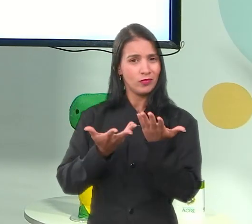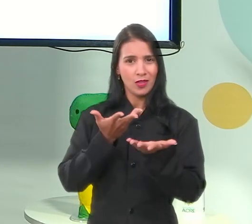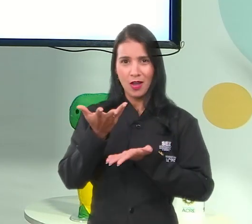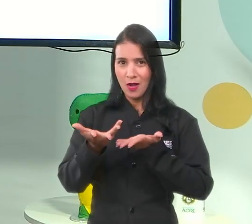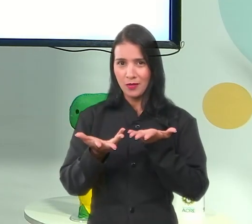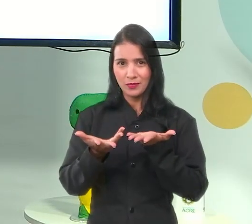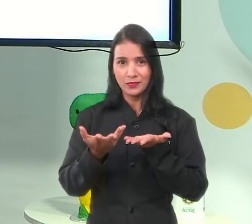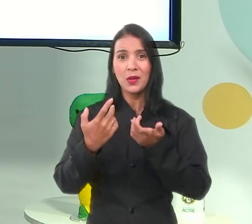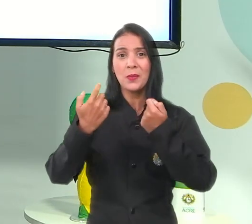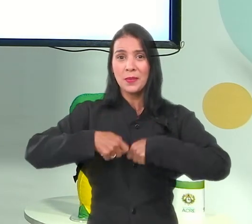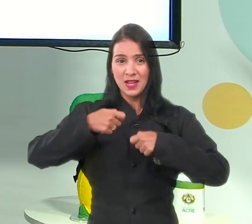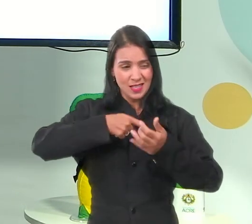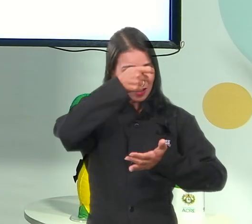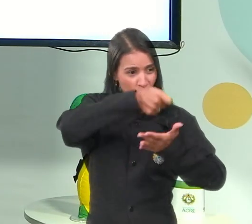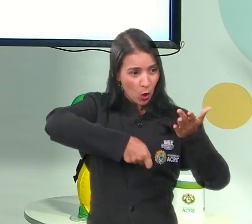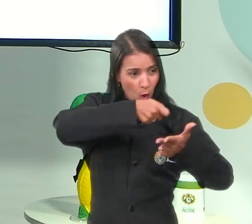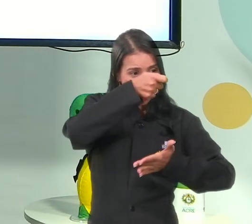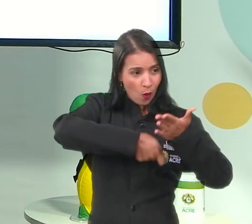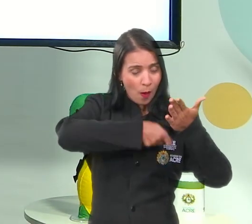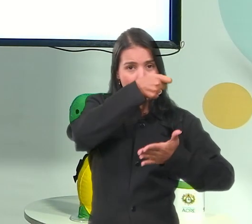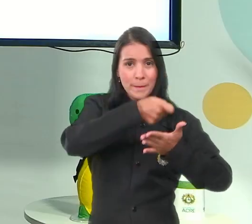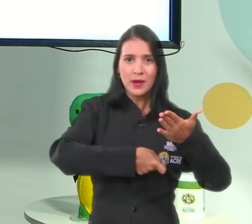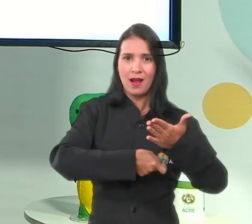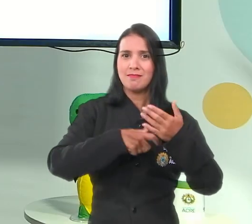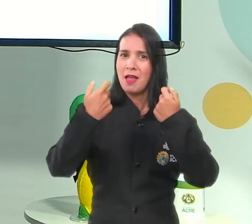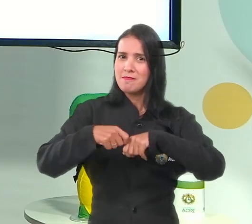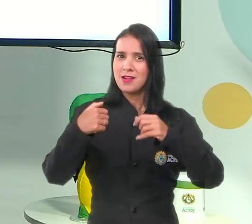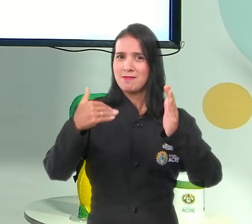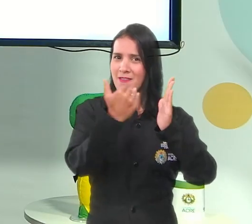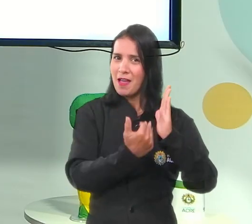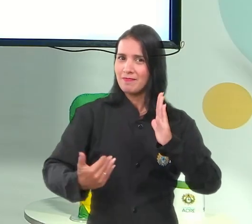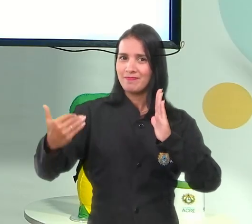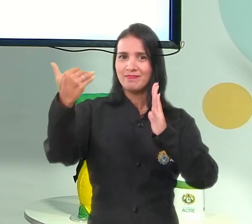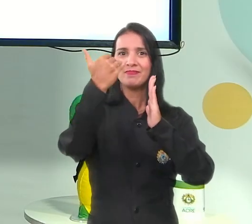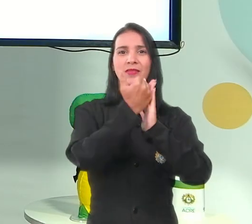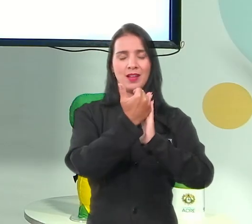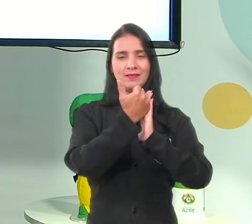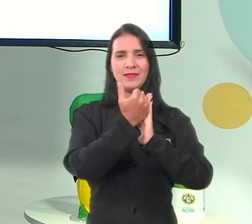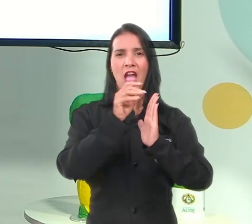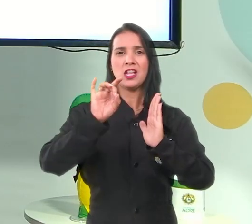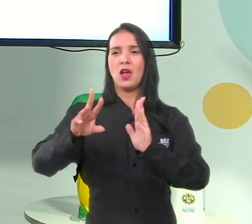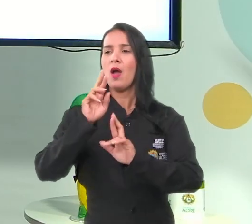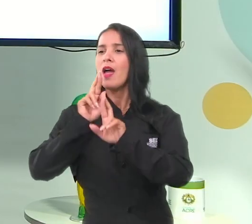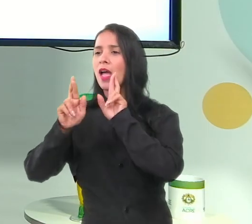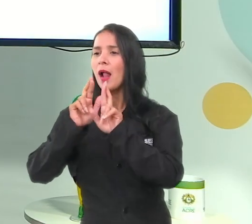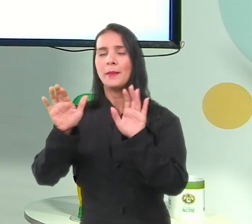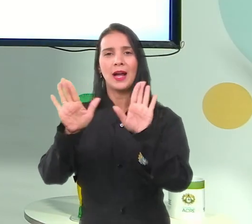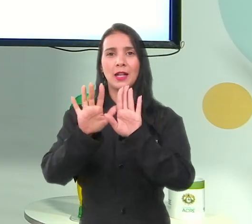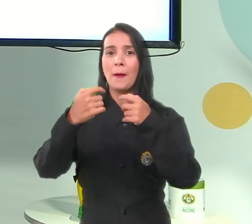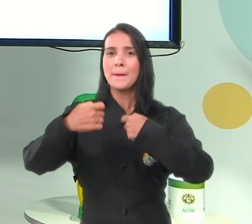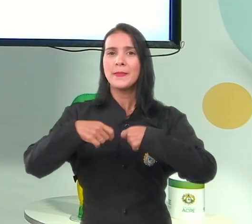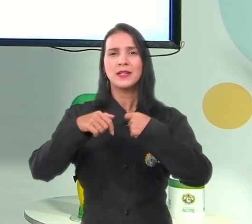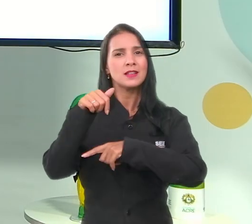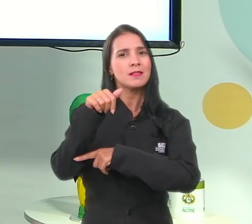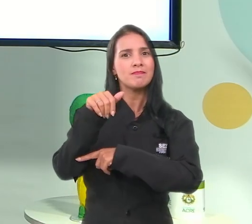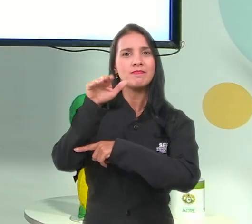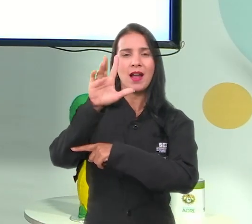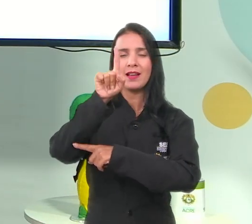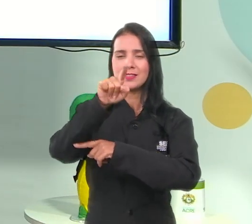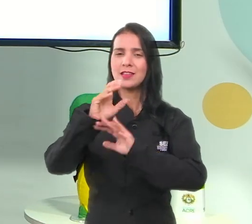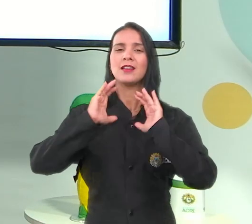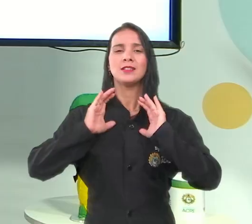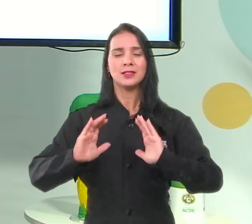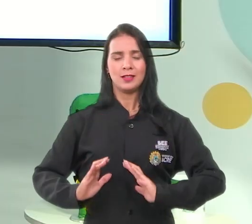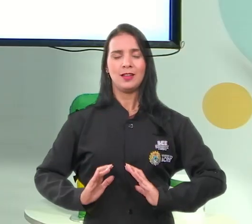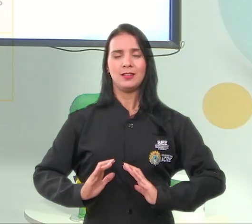de cobrança, ele deve superar essas simples reclamações. Isso é que é ser cidadão.